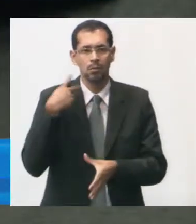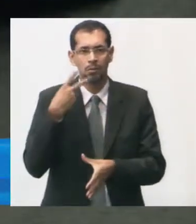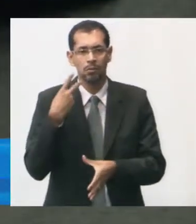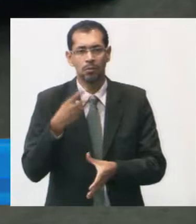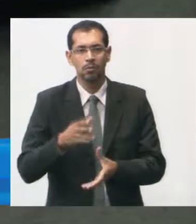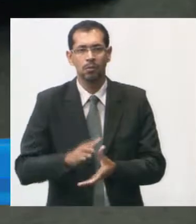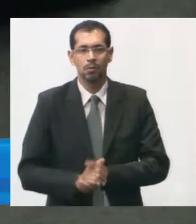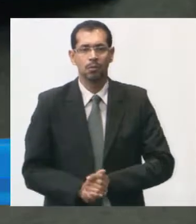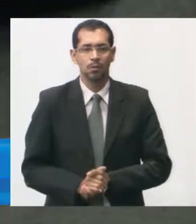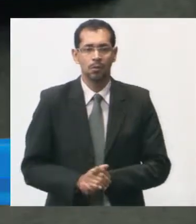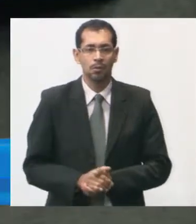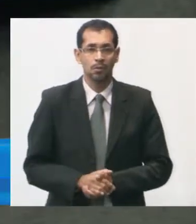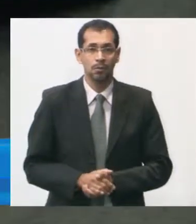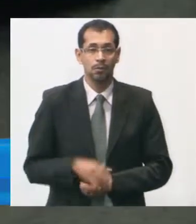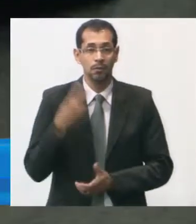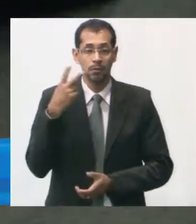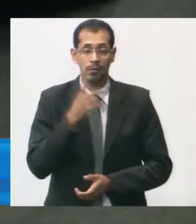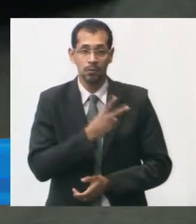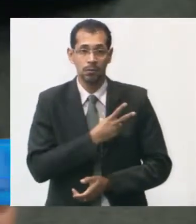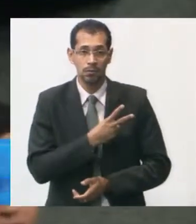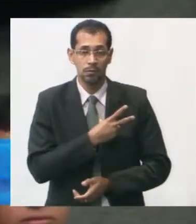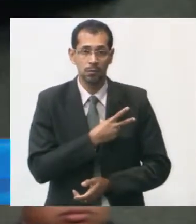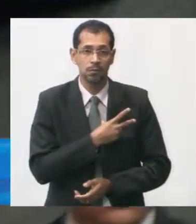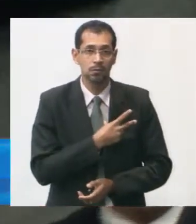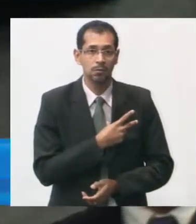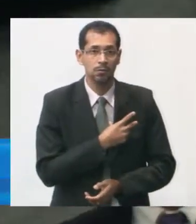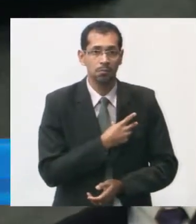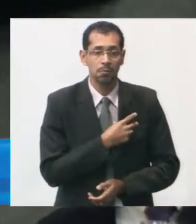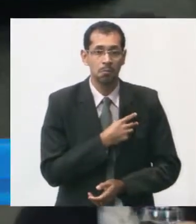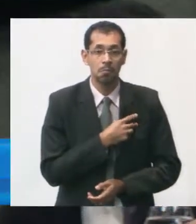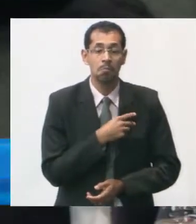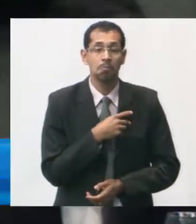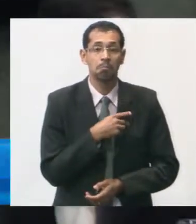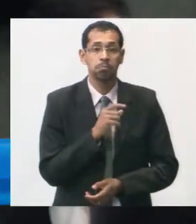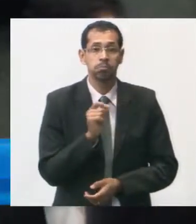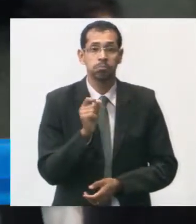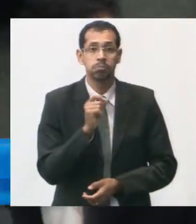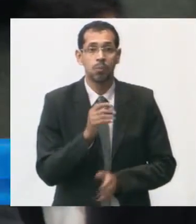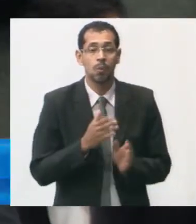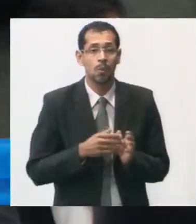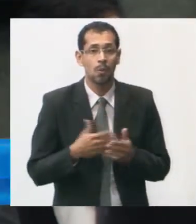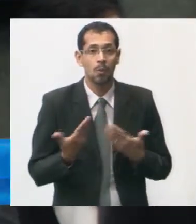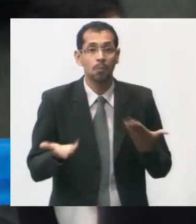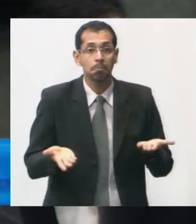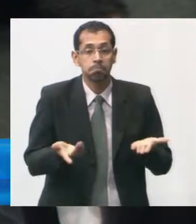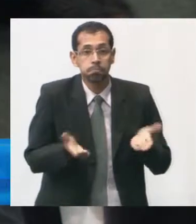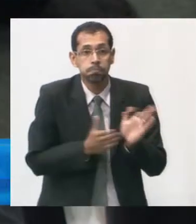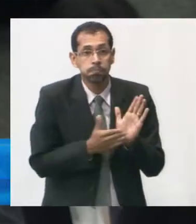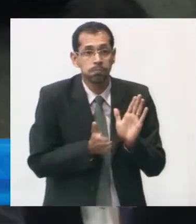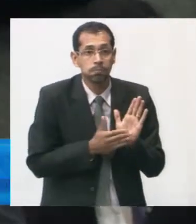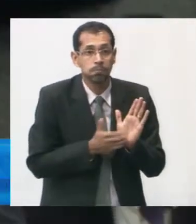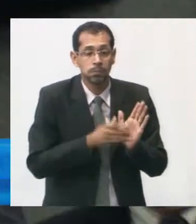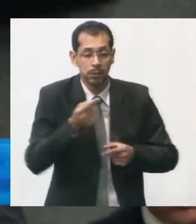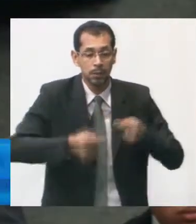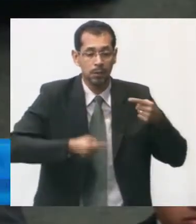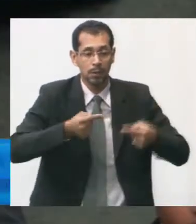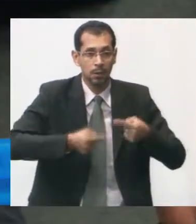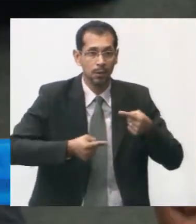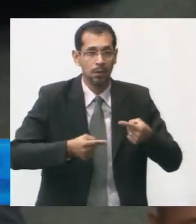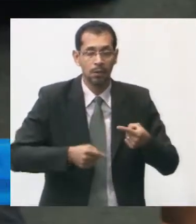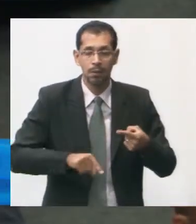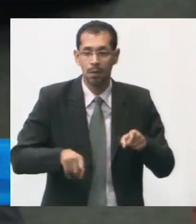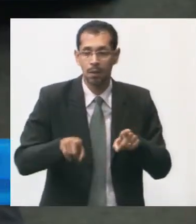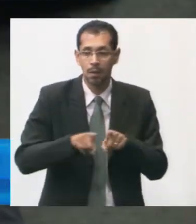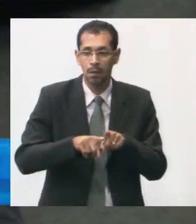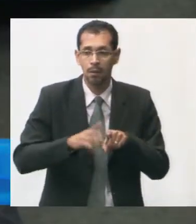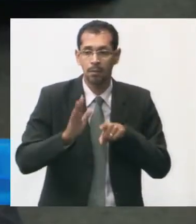Vinícius Simões, qual é a proposta de diálogo? Alex também, que se faz presente.